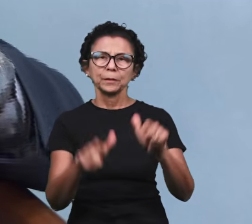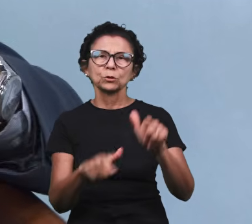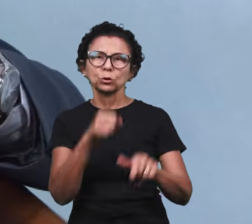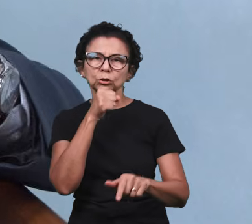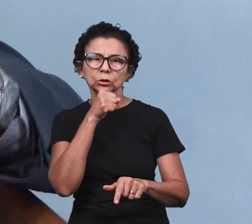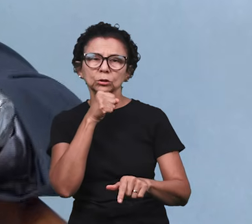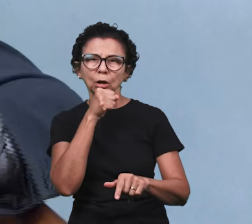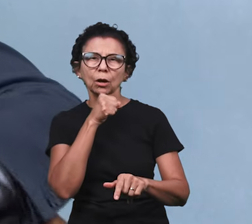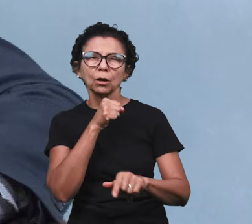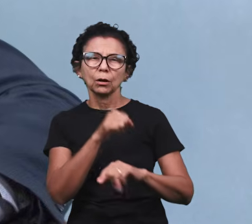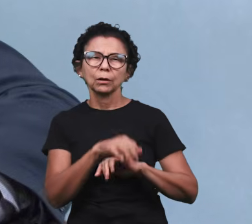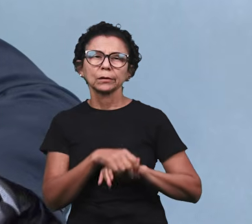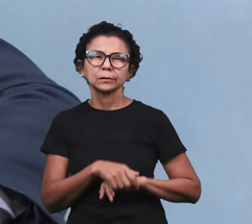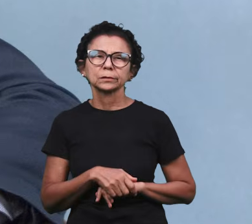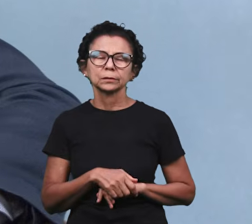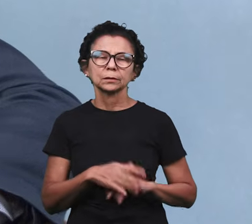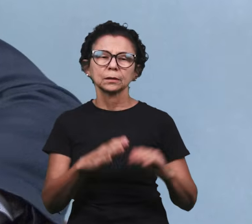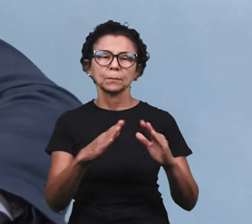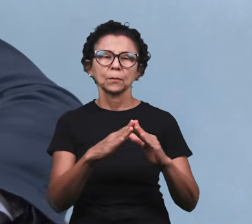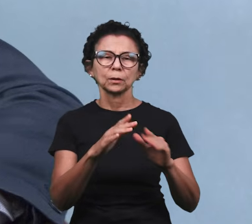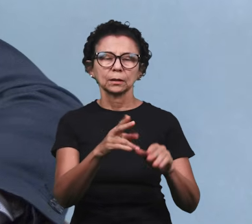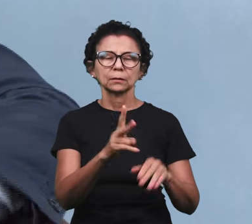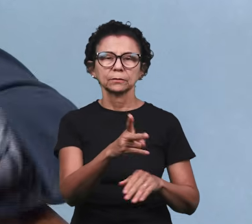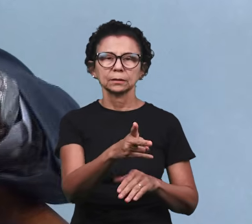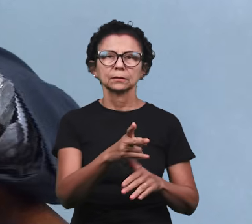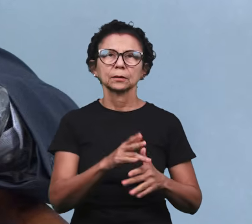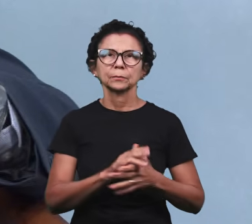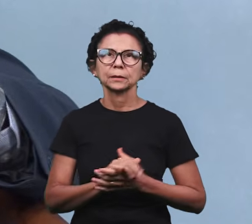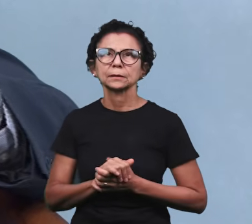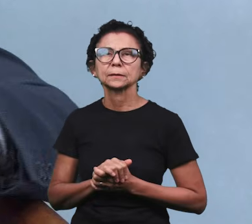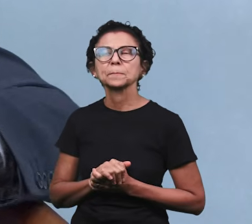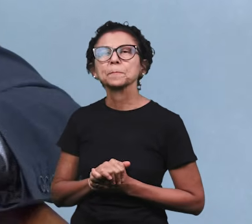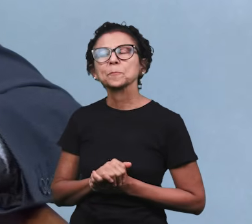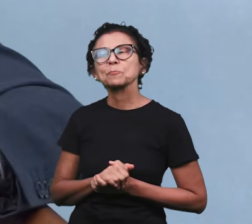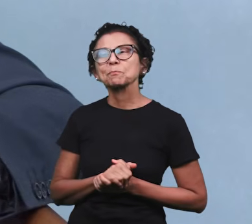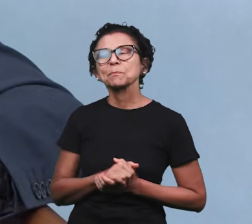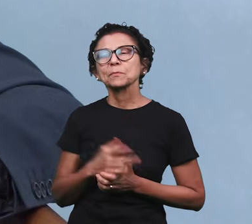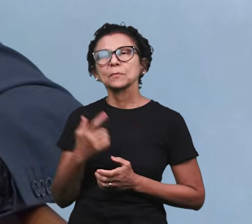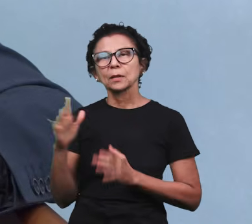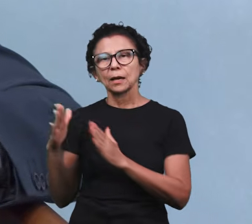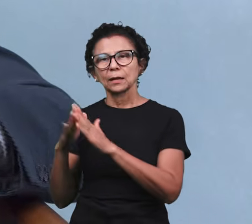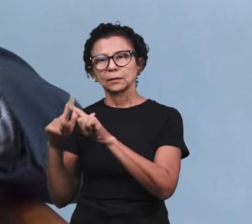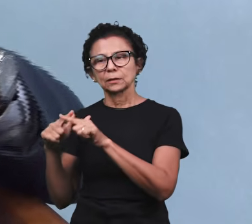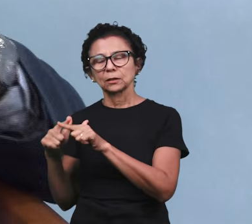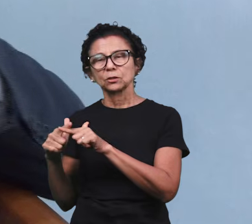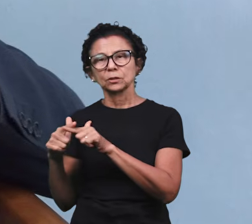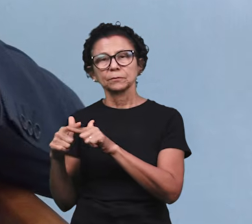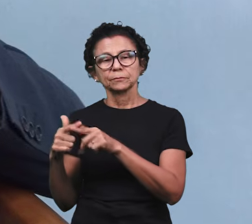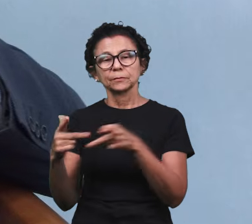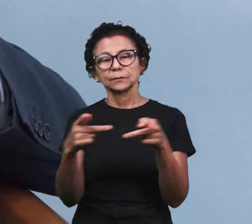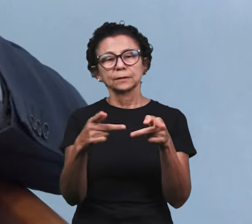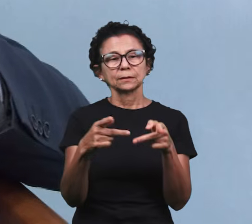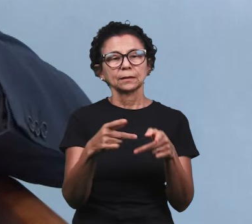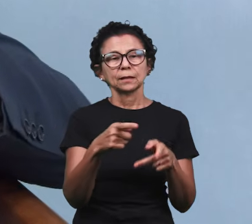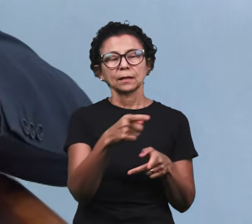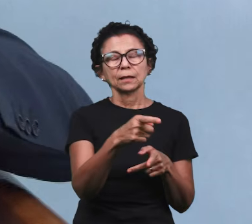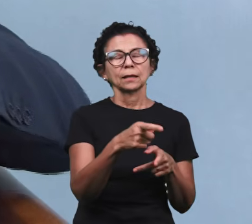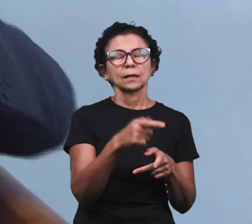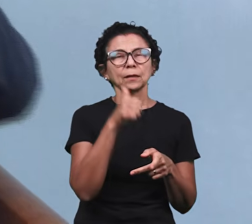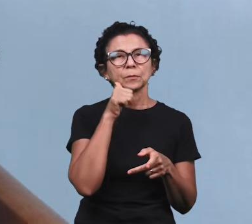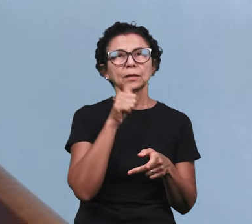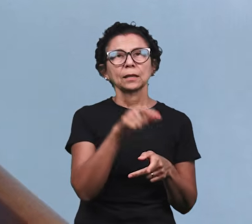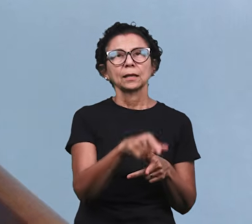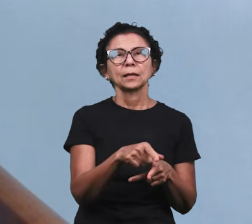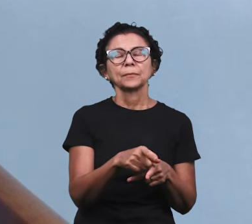senhora idosa que mora, ela falou assim, os jovens estão indo lá, que o desejo dela